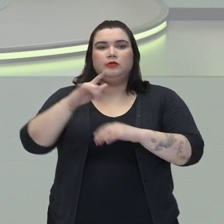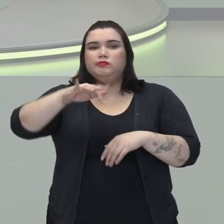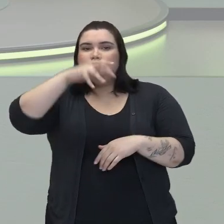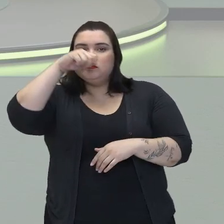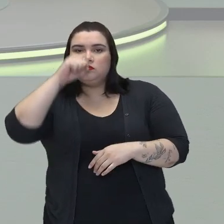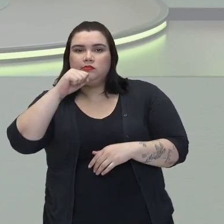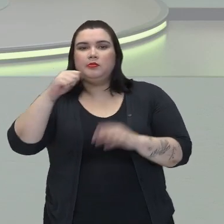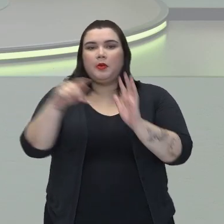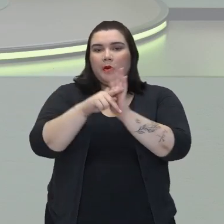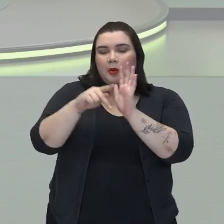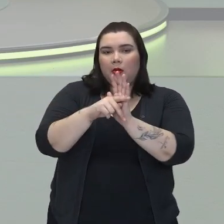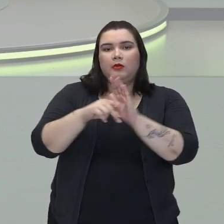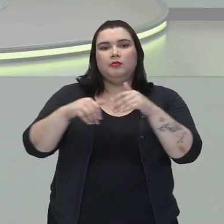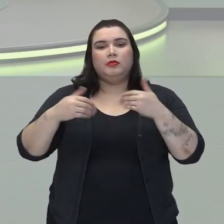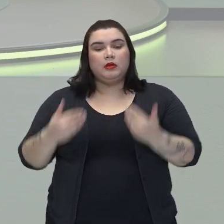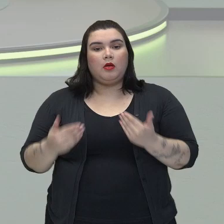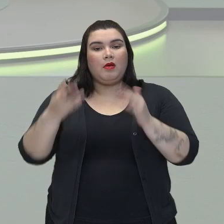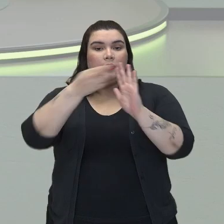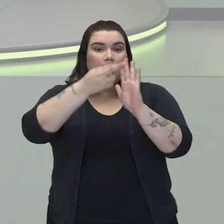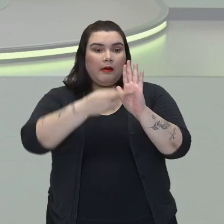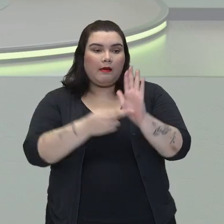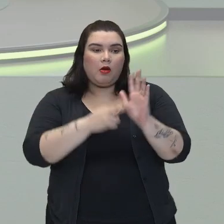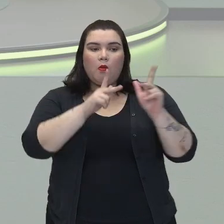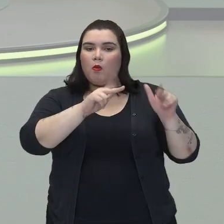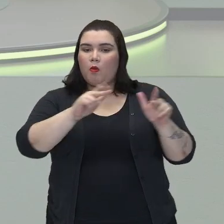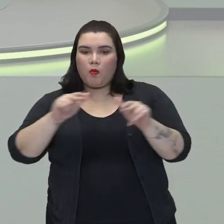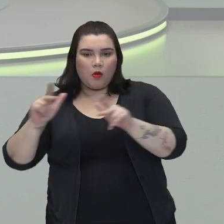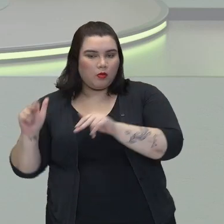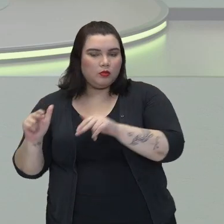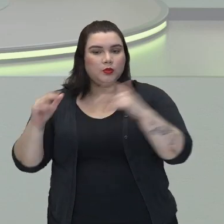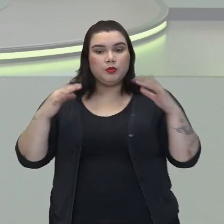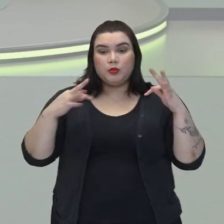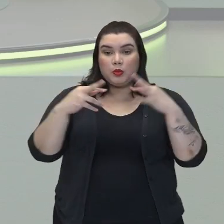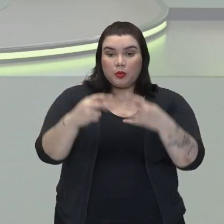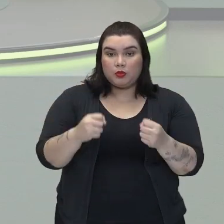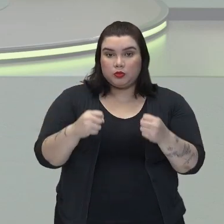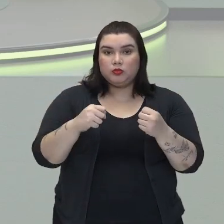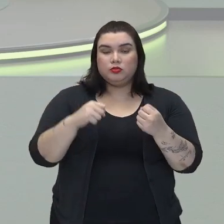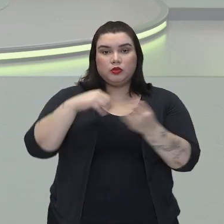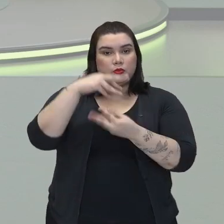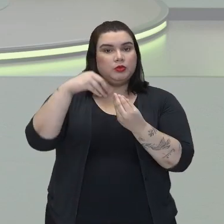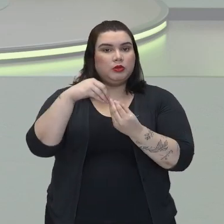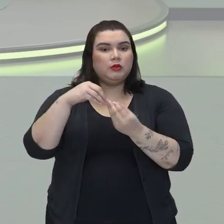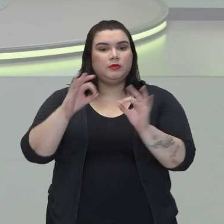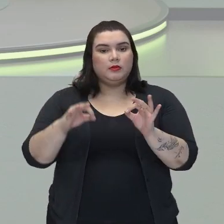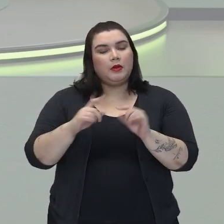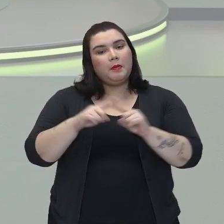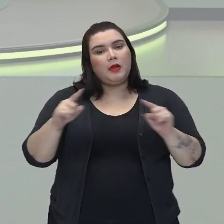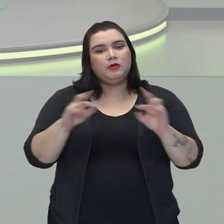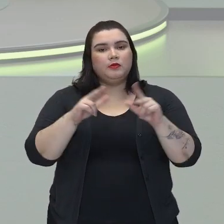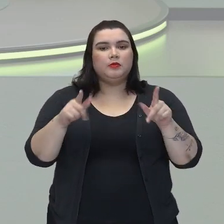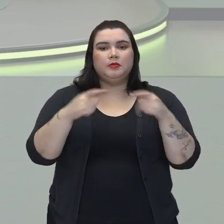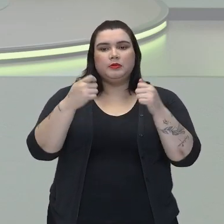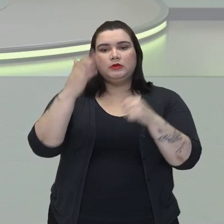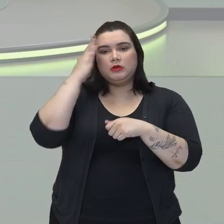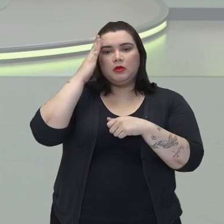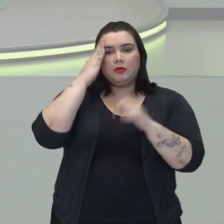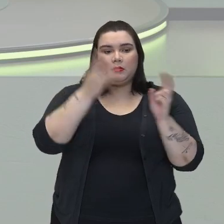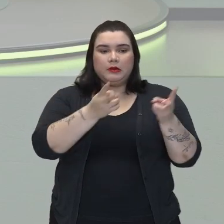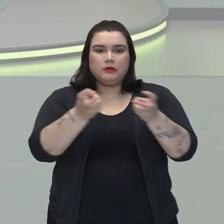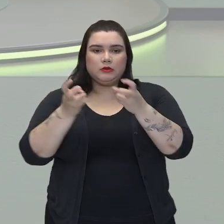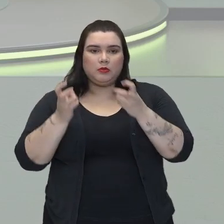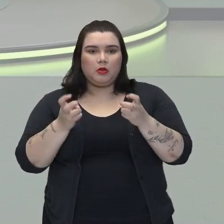as regras de nomenclaturas, elas são as mesmas para todos os compostos. A diferença é você saber reconhecer qual